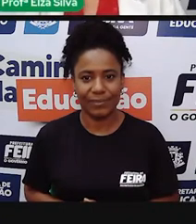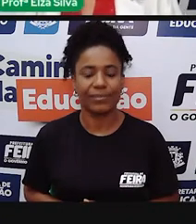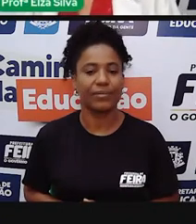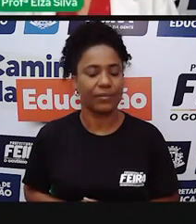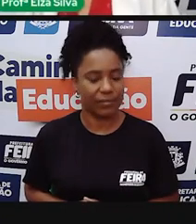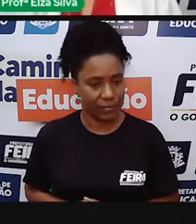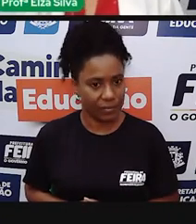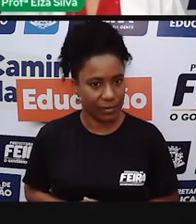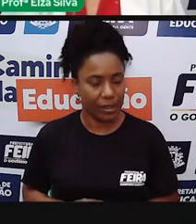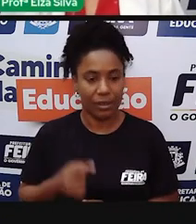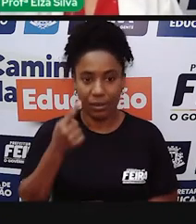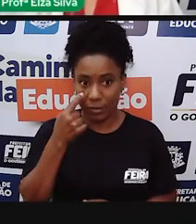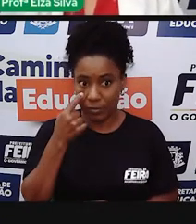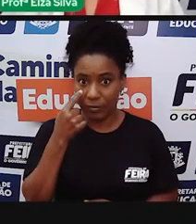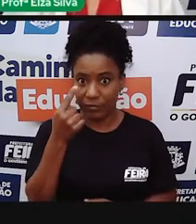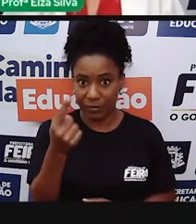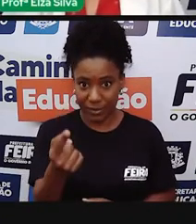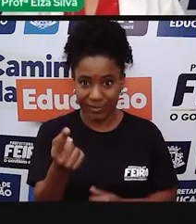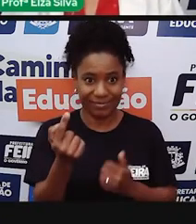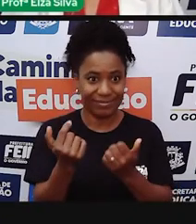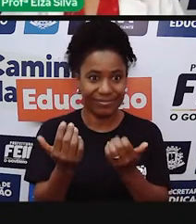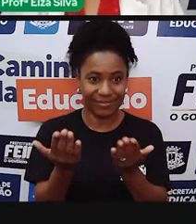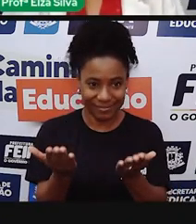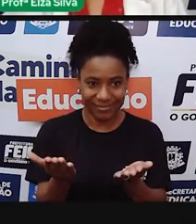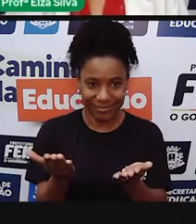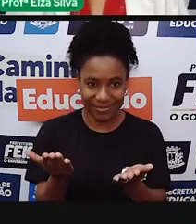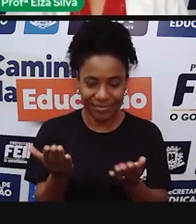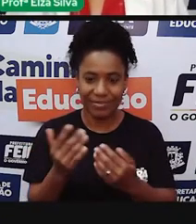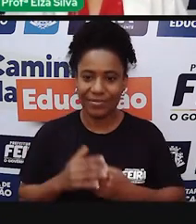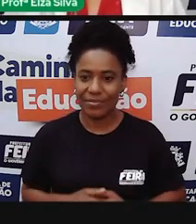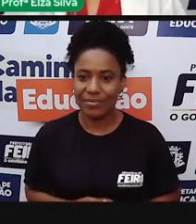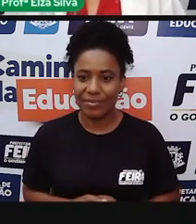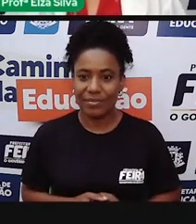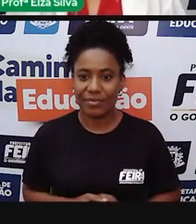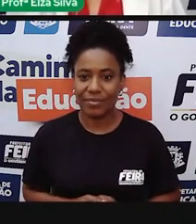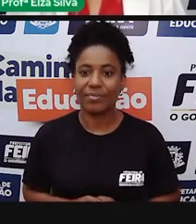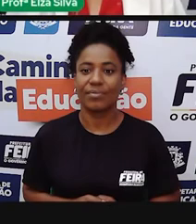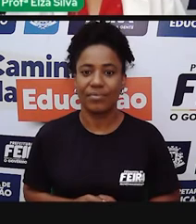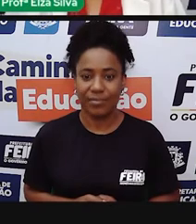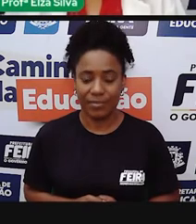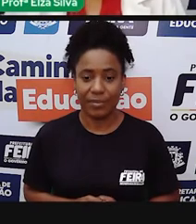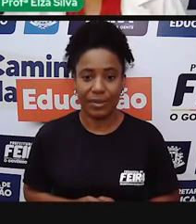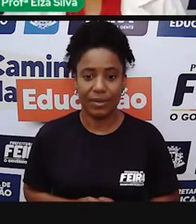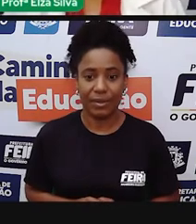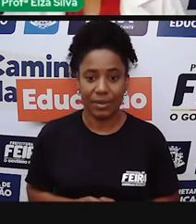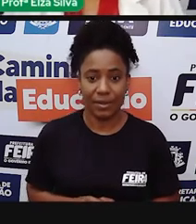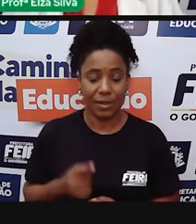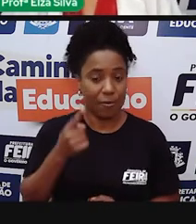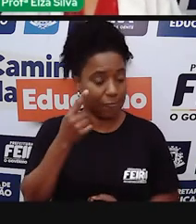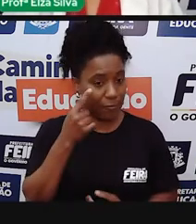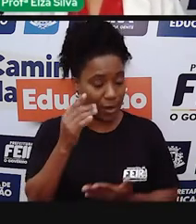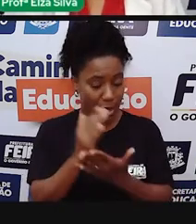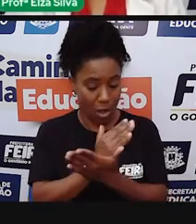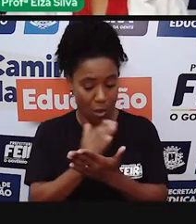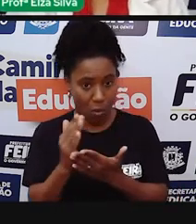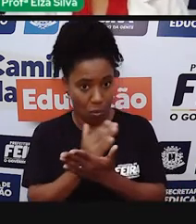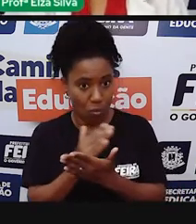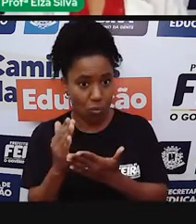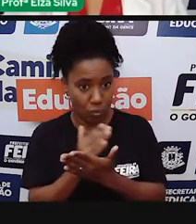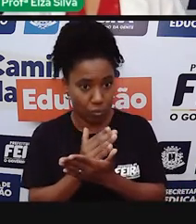Observem na tela que nós temos algumas expressões e, nesse caso, nós vamos utilizar apenas o verbo to